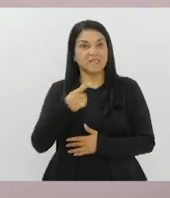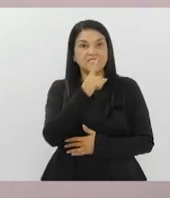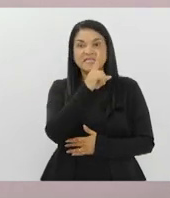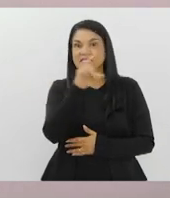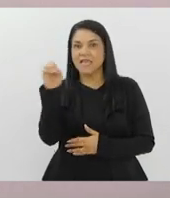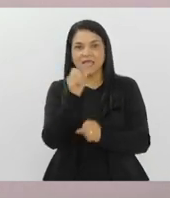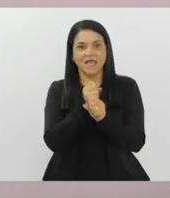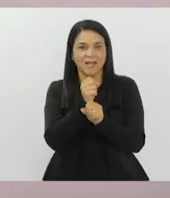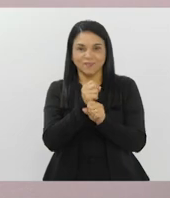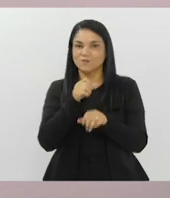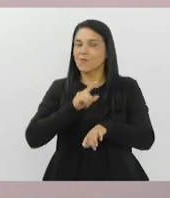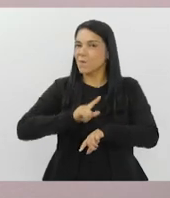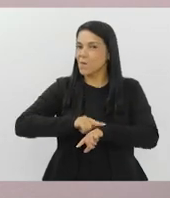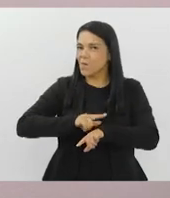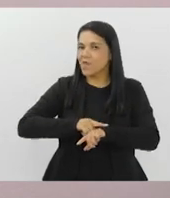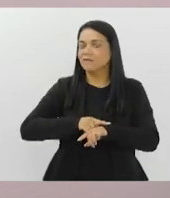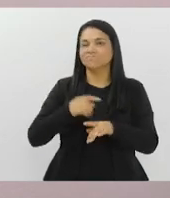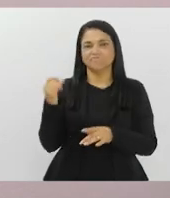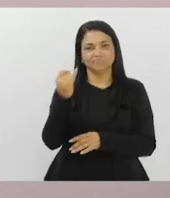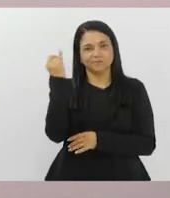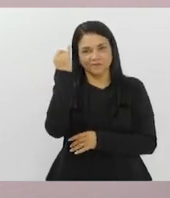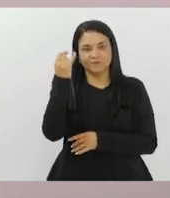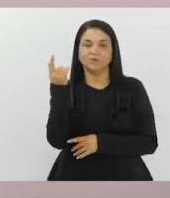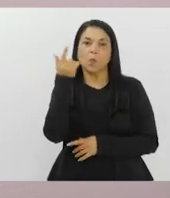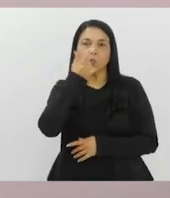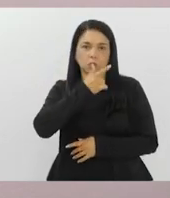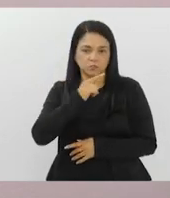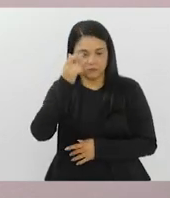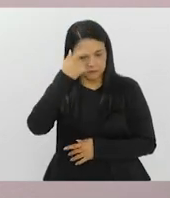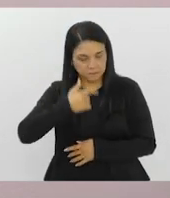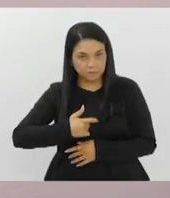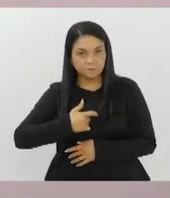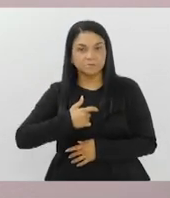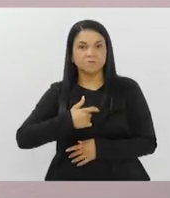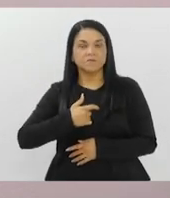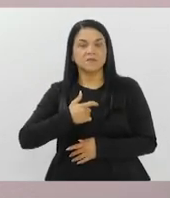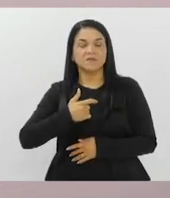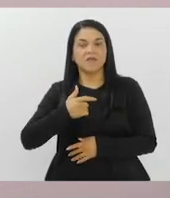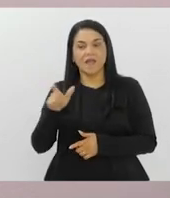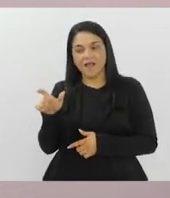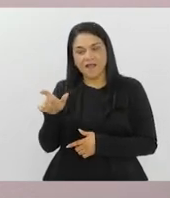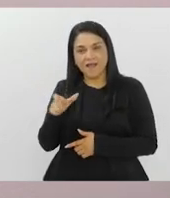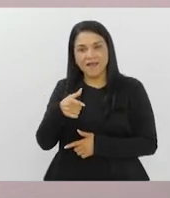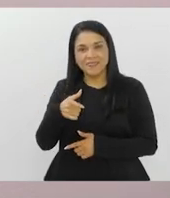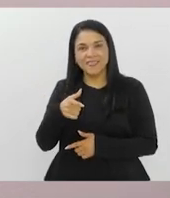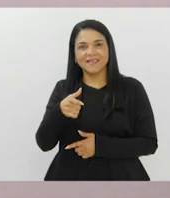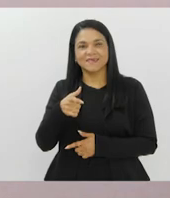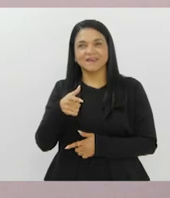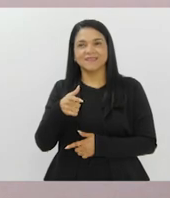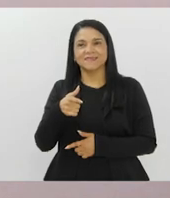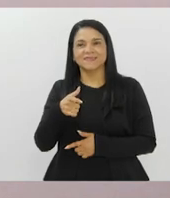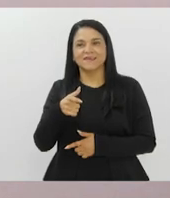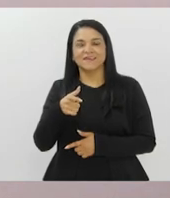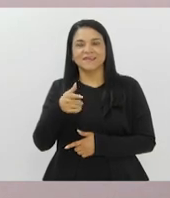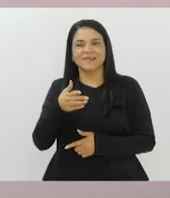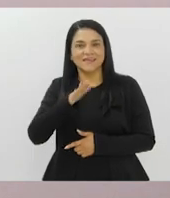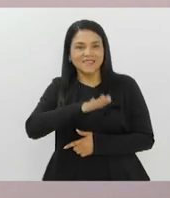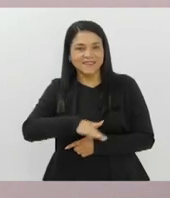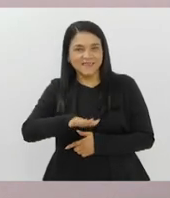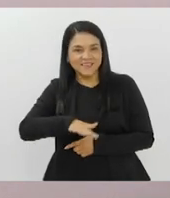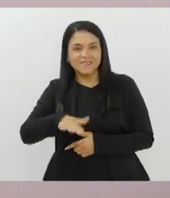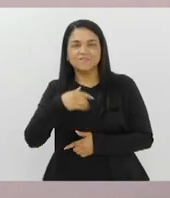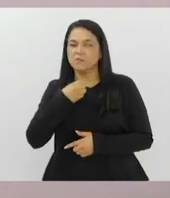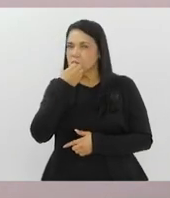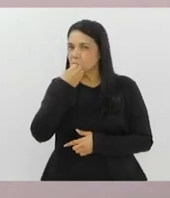importante, inclusive, que eu pude ganhar a carteira da criança. Foi bem